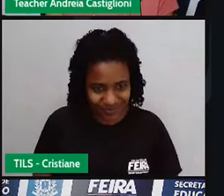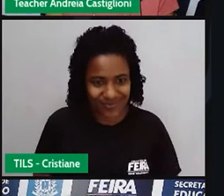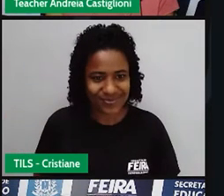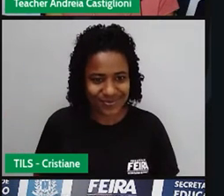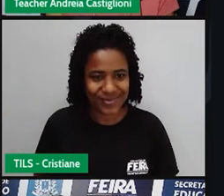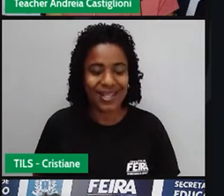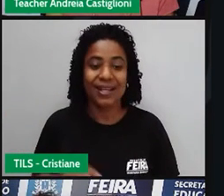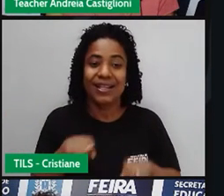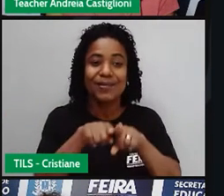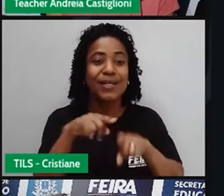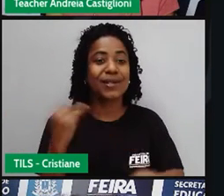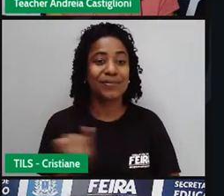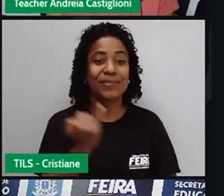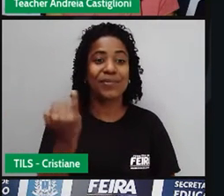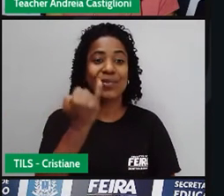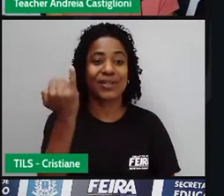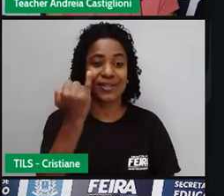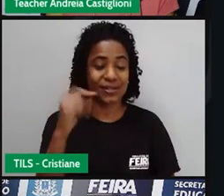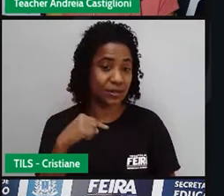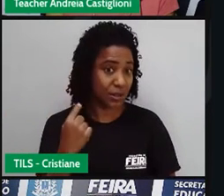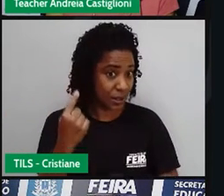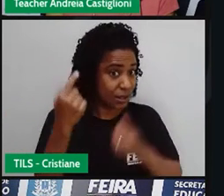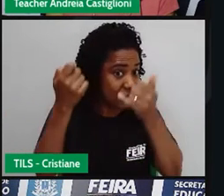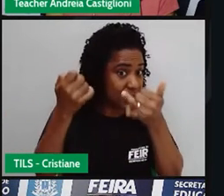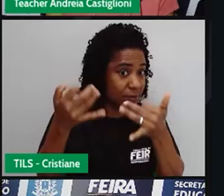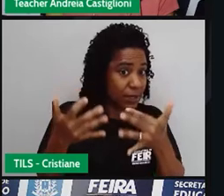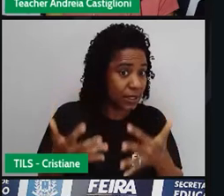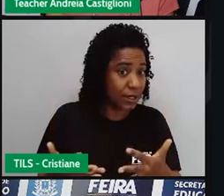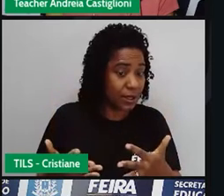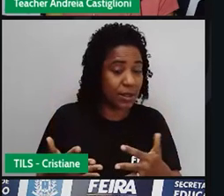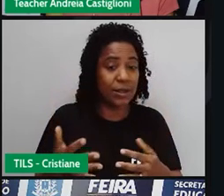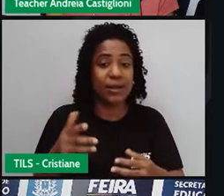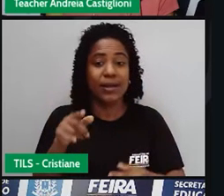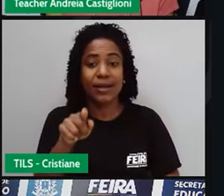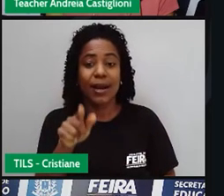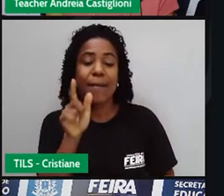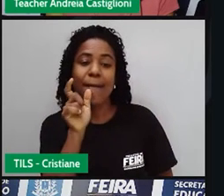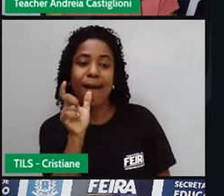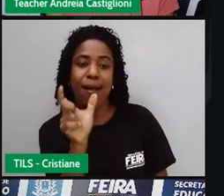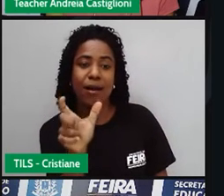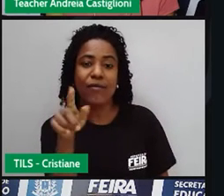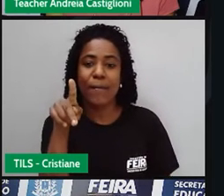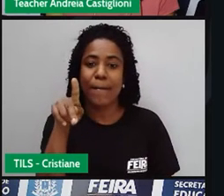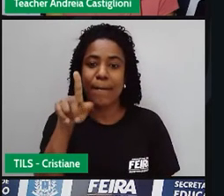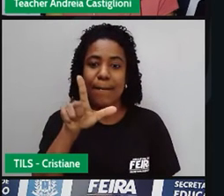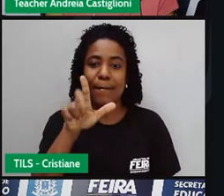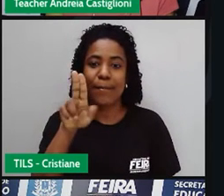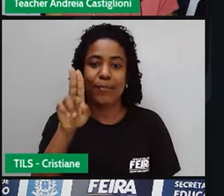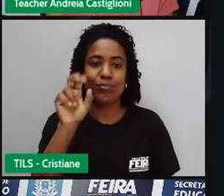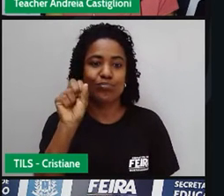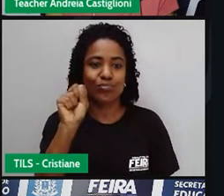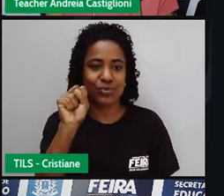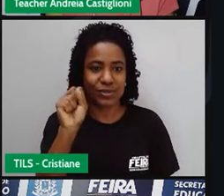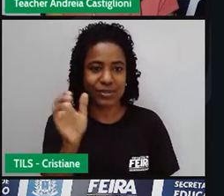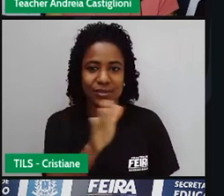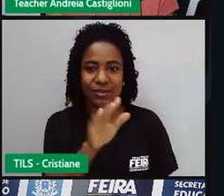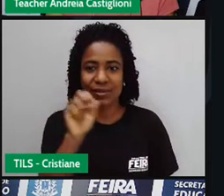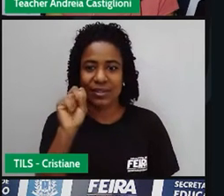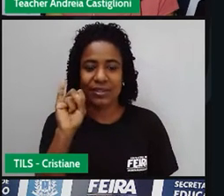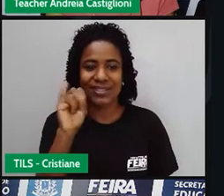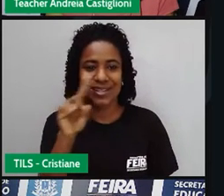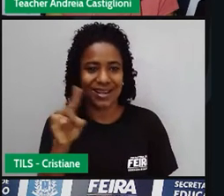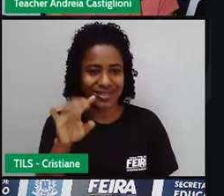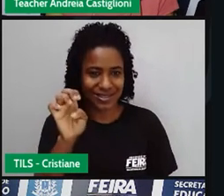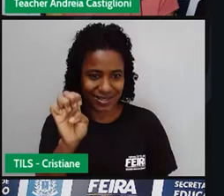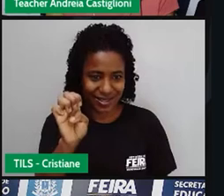importante também nós destacarmos e essa tecnologia plus size esse termo também é utilizado